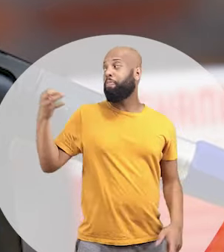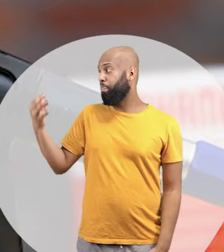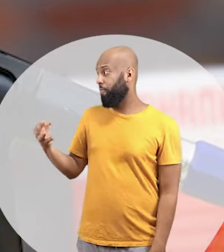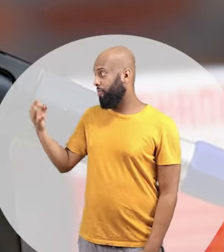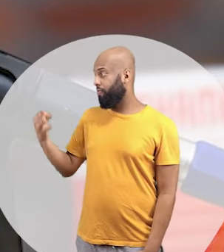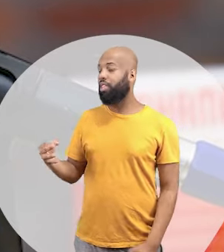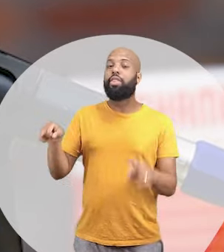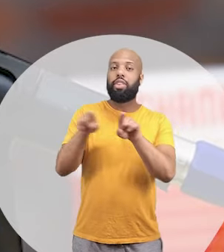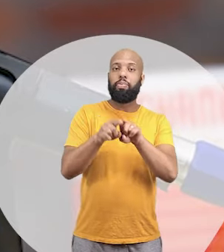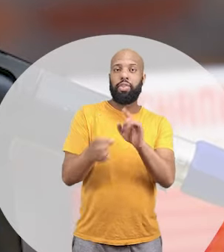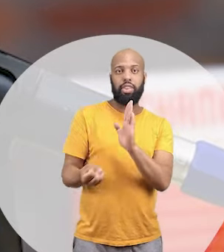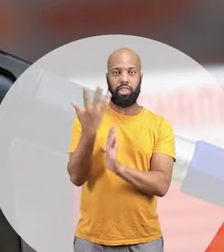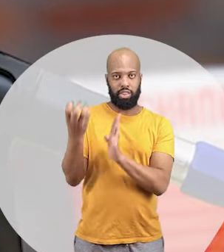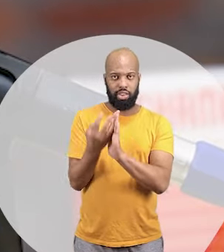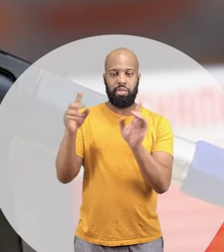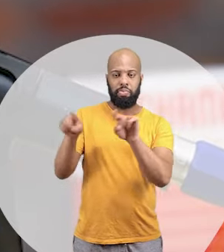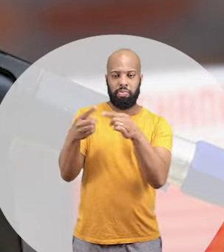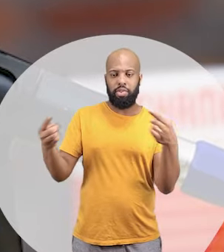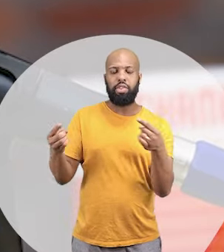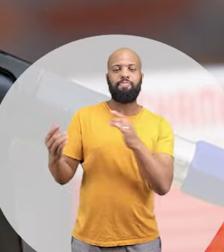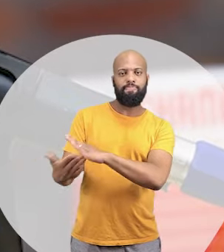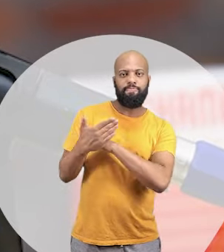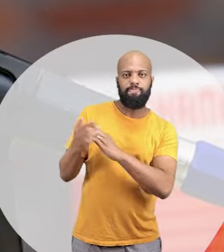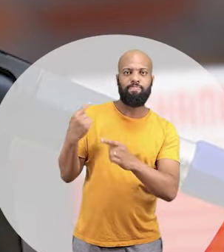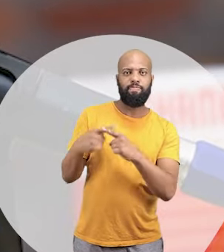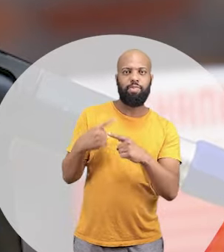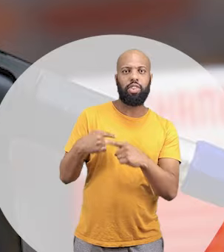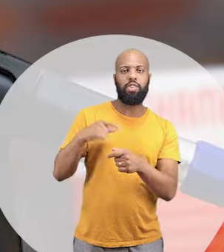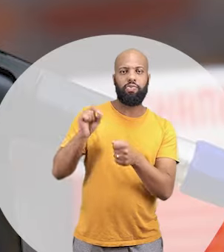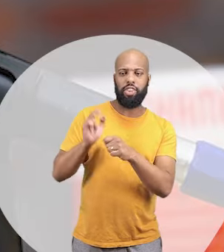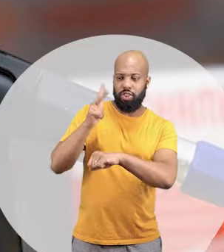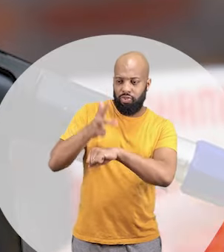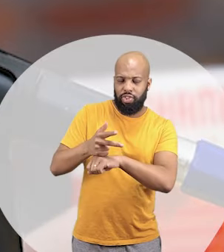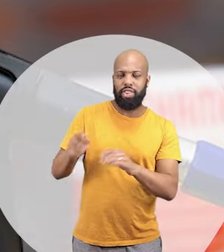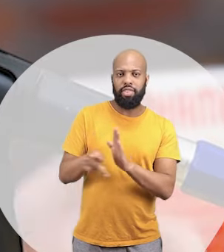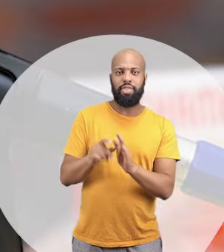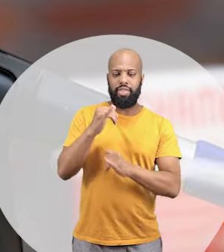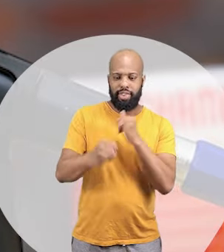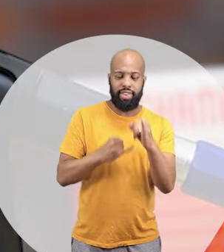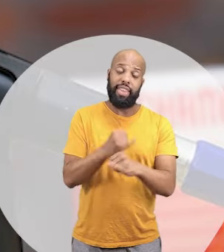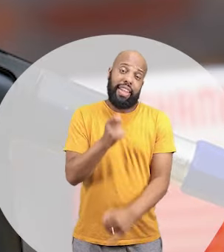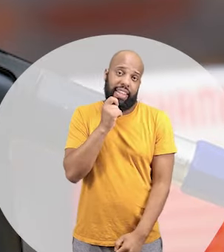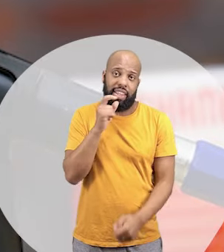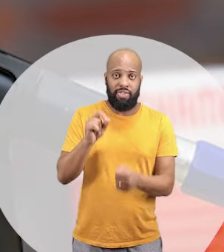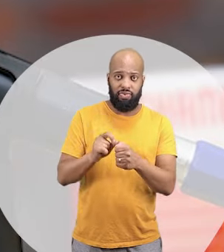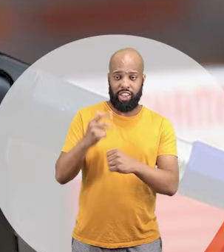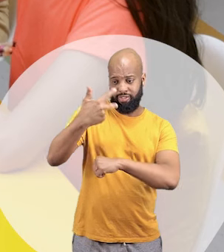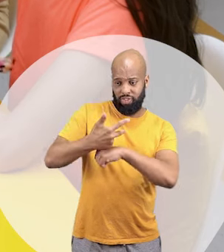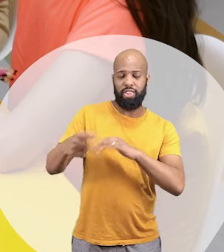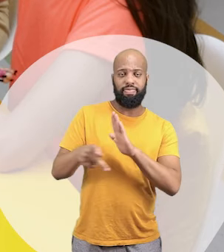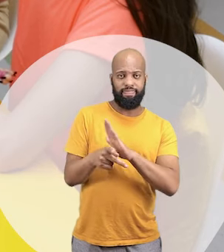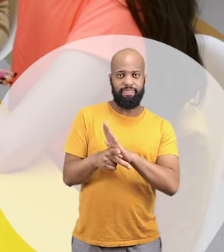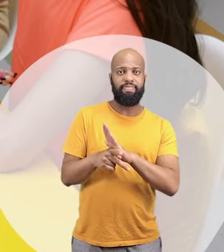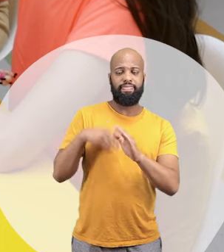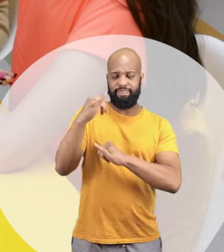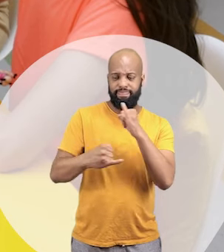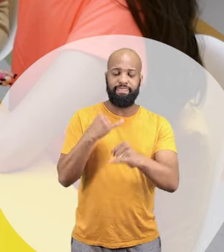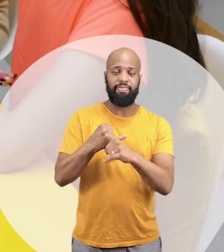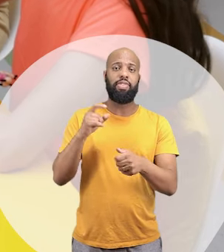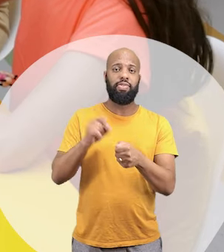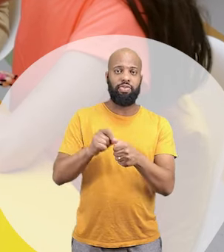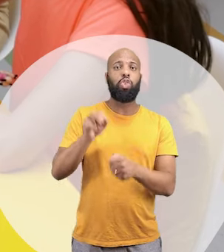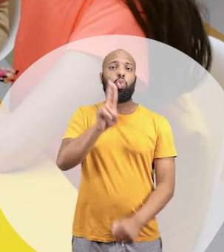lugares diferentes perfeito perfeito e claro a produção musical ajuda bastante eu que faço vídeo fazia às vezes preferente ainda faço vídeos para internet é